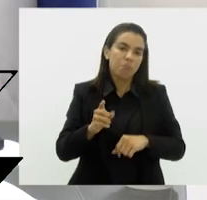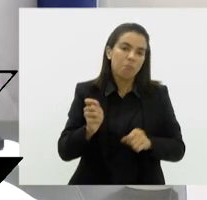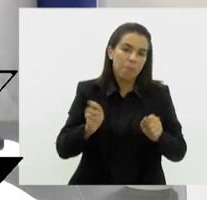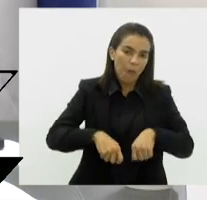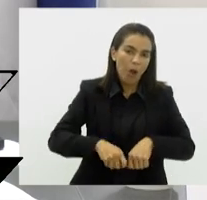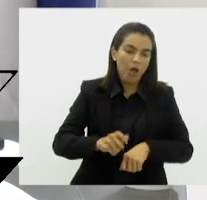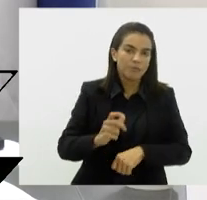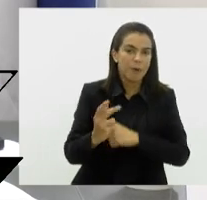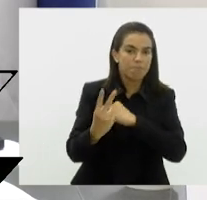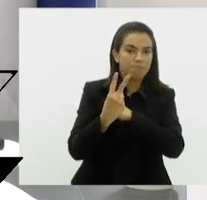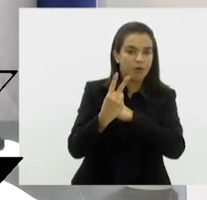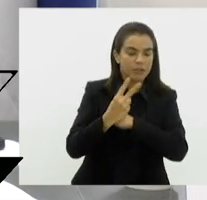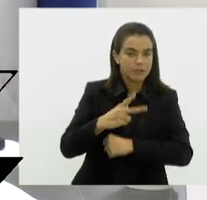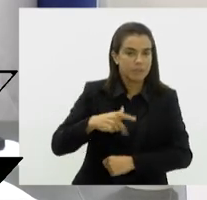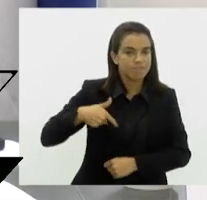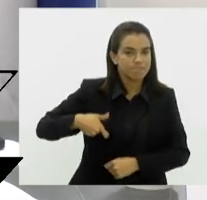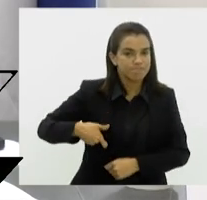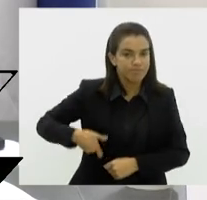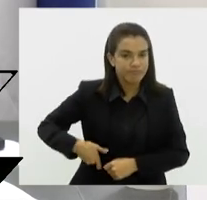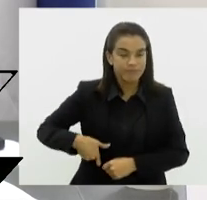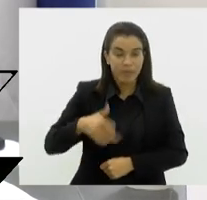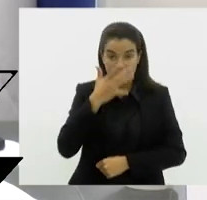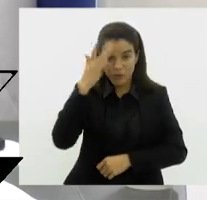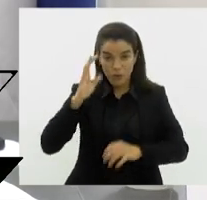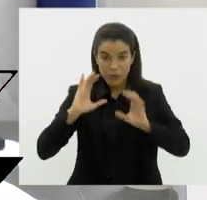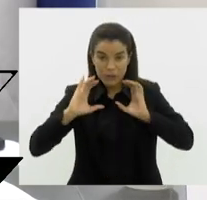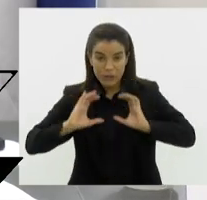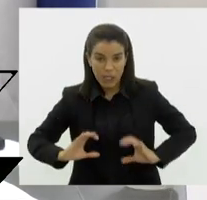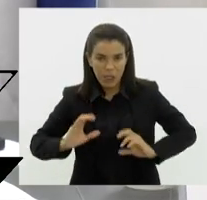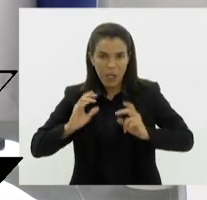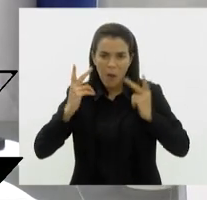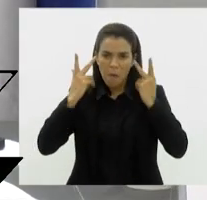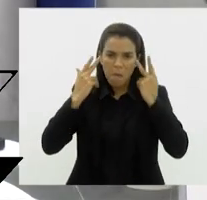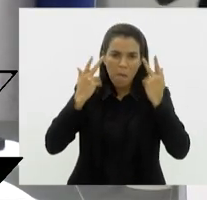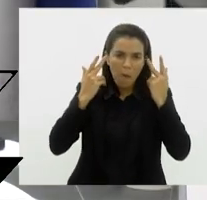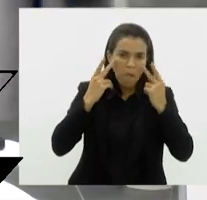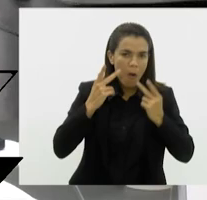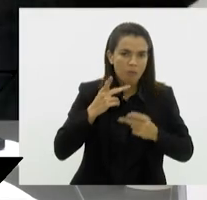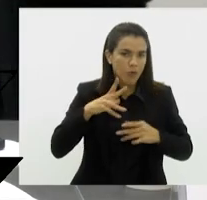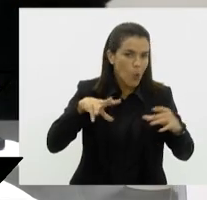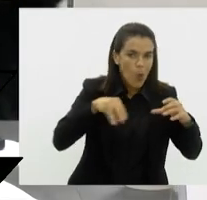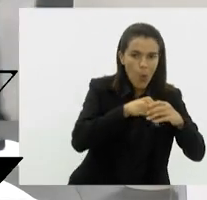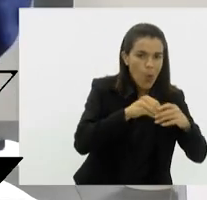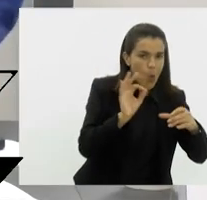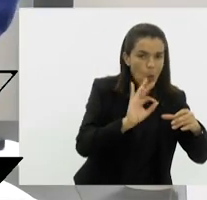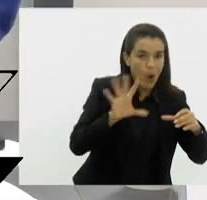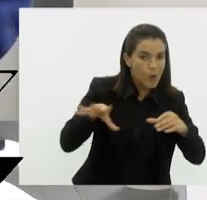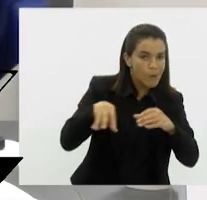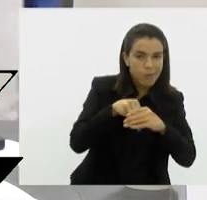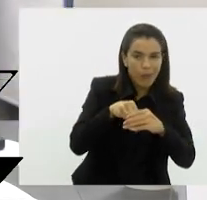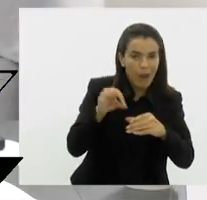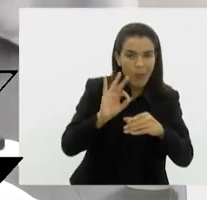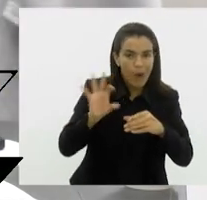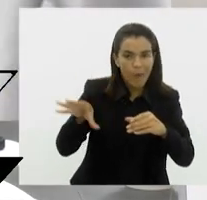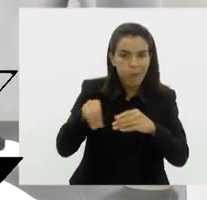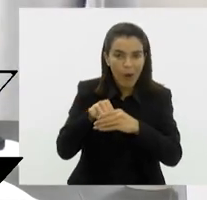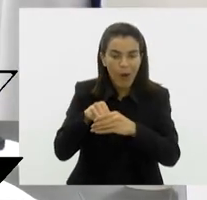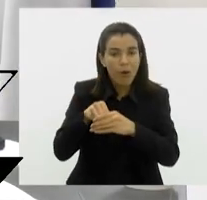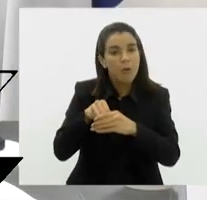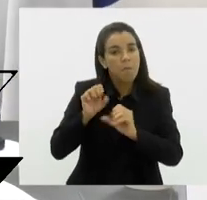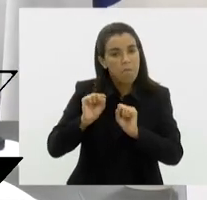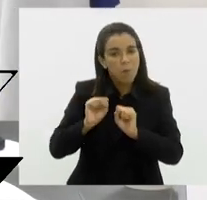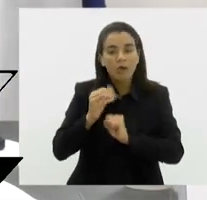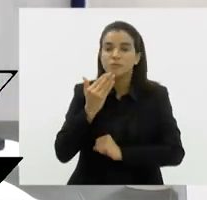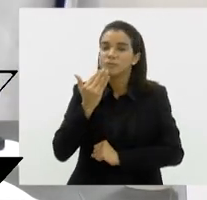peculiar. Então, aquele cidadão comum que não está em qualquer dos itens da lei federal, ele pode requerer